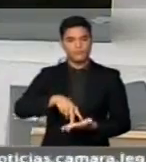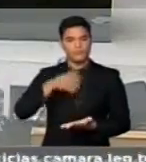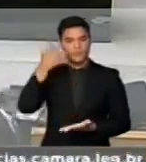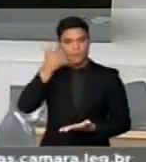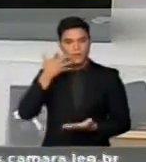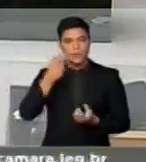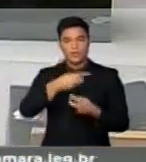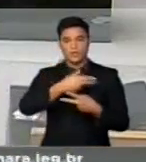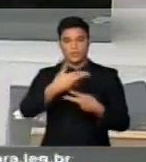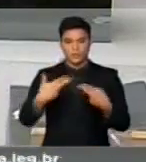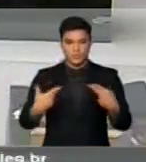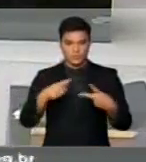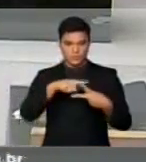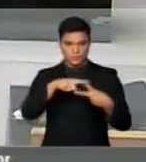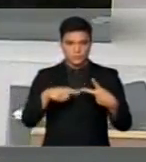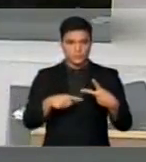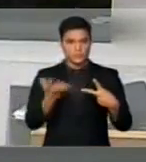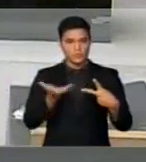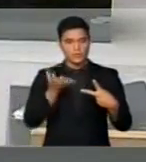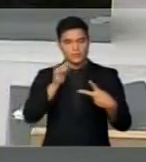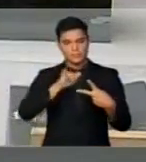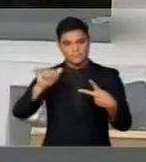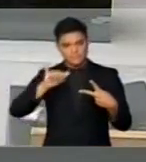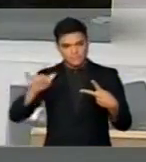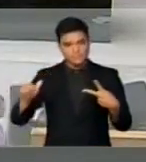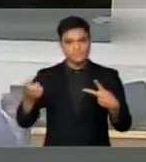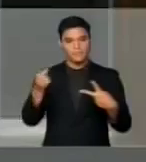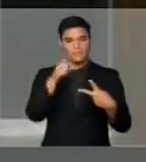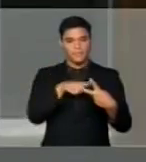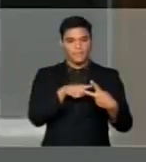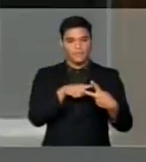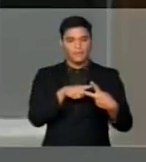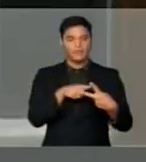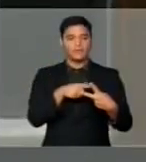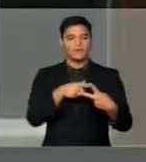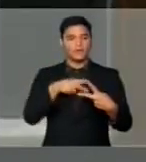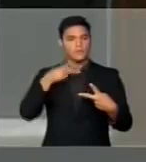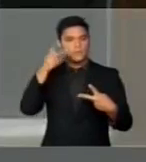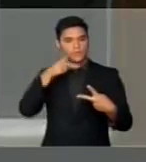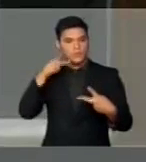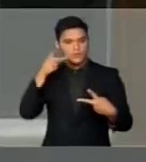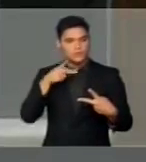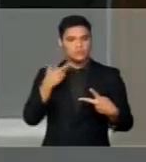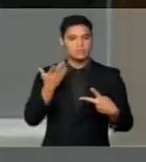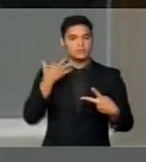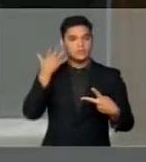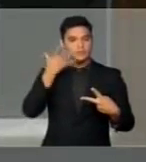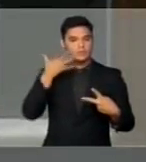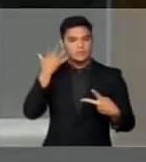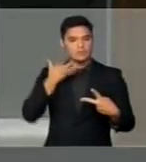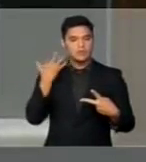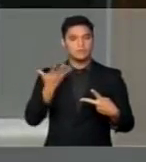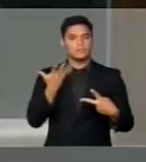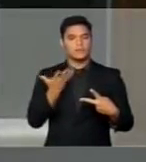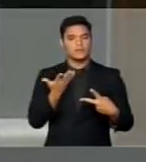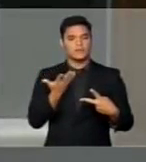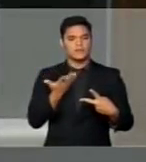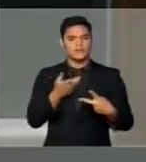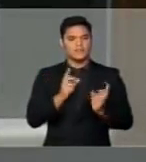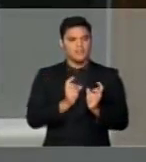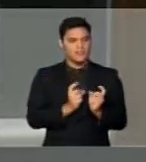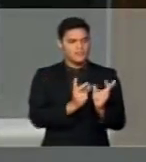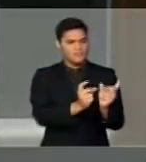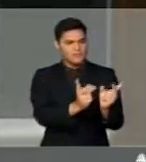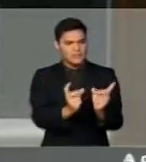duas questões que eu quero deixar registradas. A primeira é um pronunciamento que eu deixo registrado sobre a mercantilização